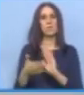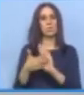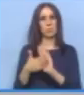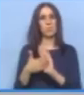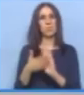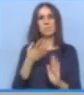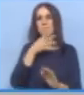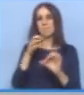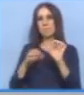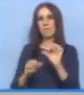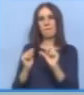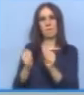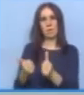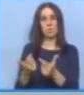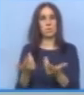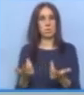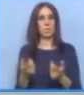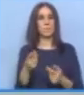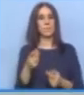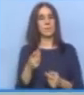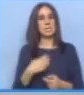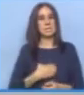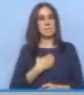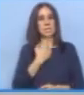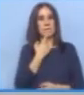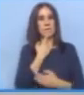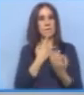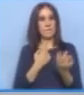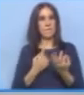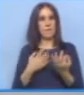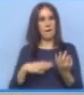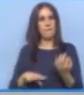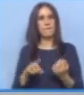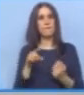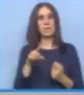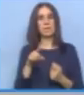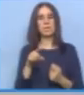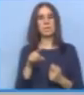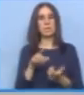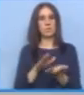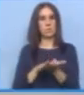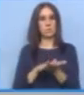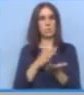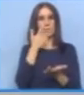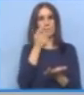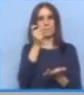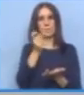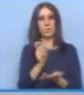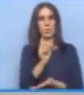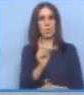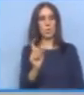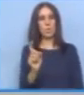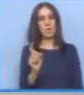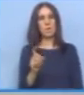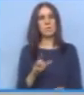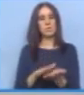delas fosse válido. Então, aqui quer-se significar que realmente este testemunho dos enviados é